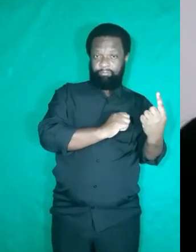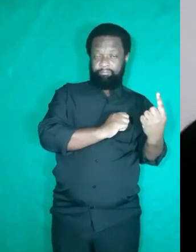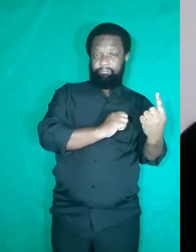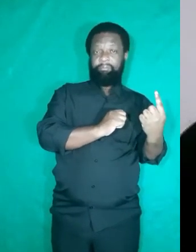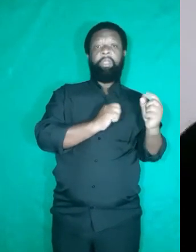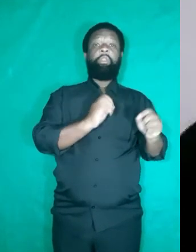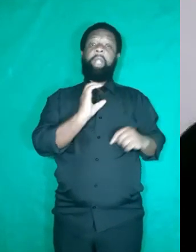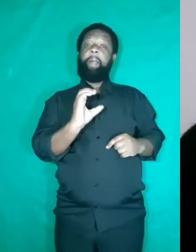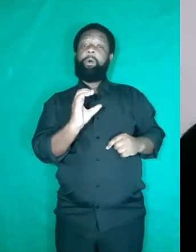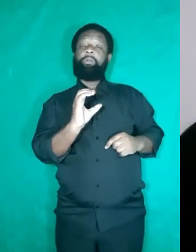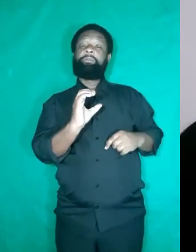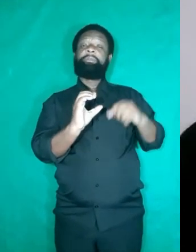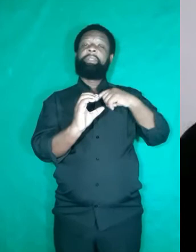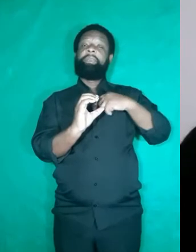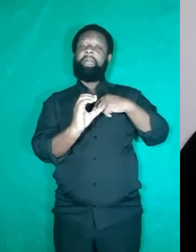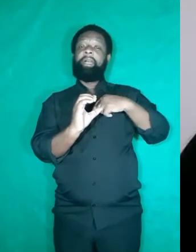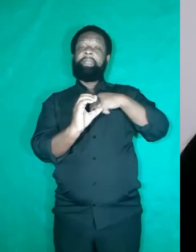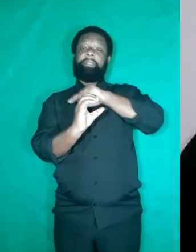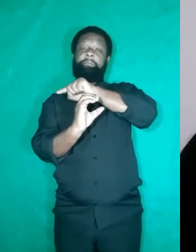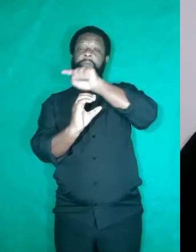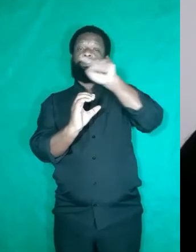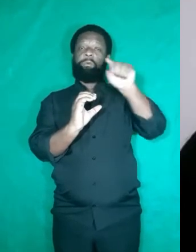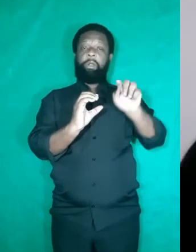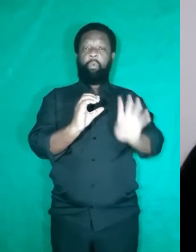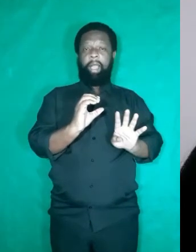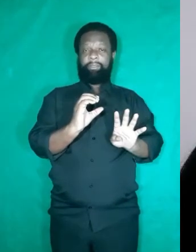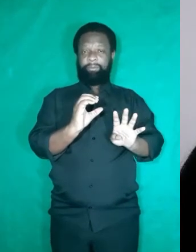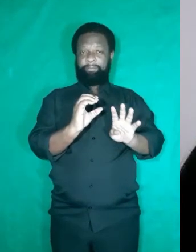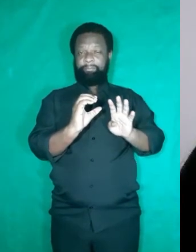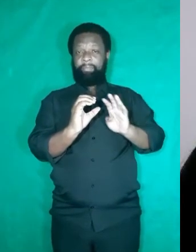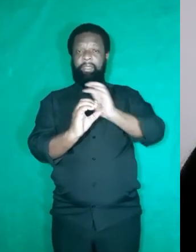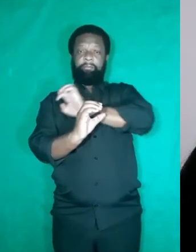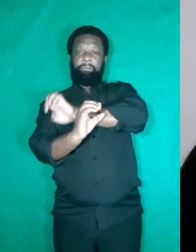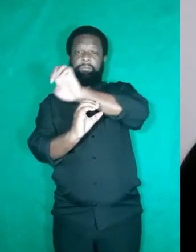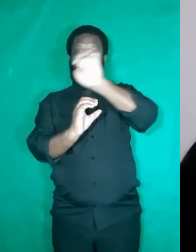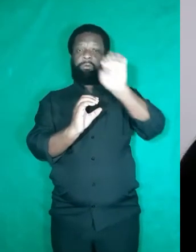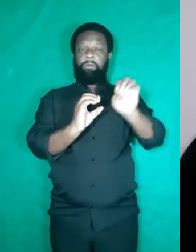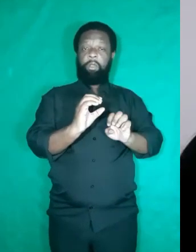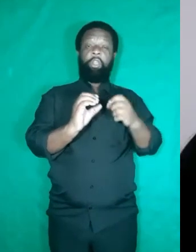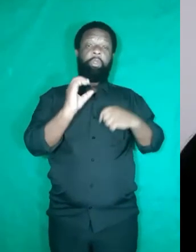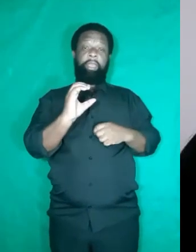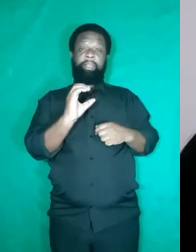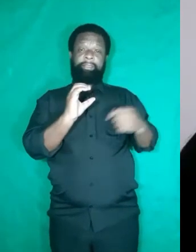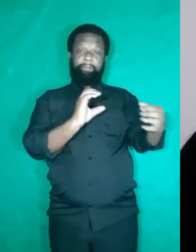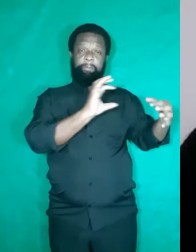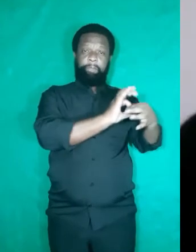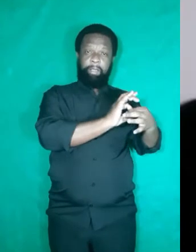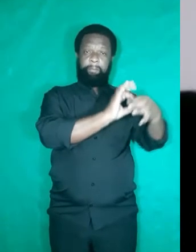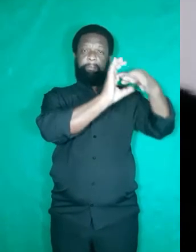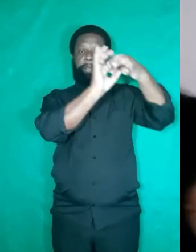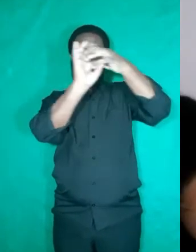seus 4 elétrons. Então, o carbono estabelecerá 4 ligações com os hidrogênios. Eu já